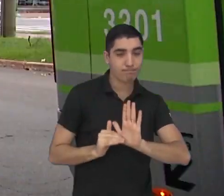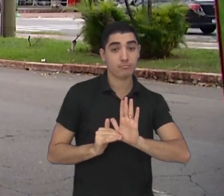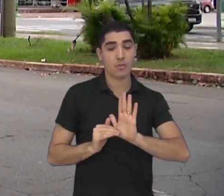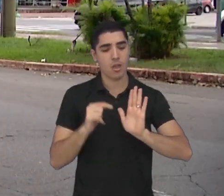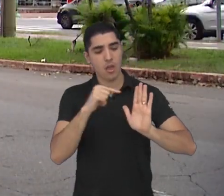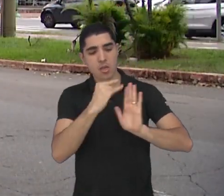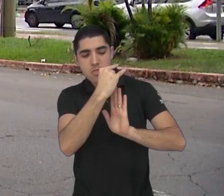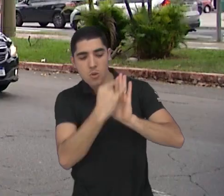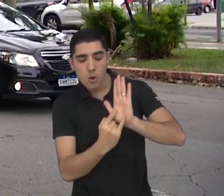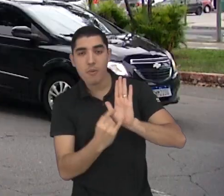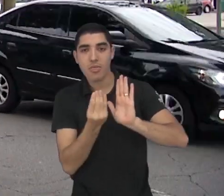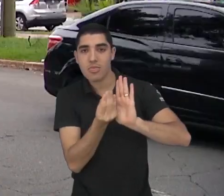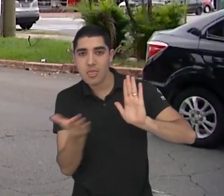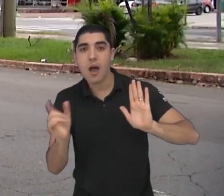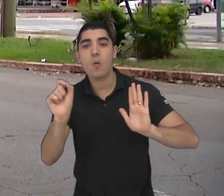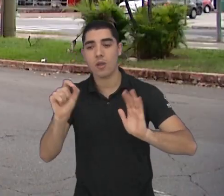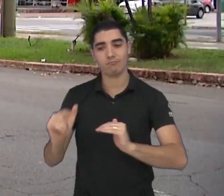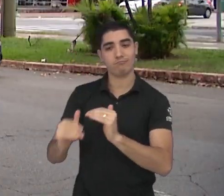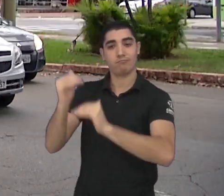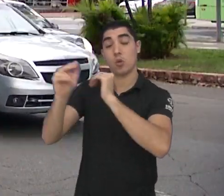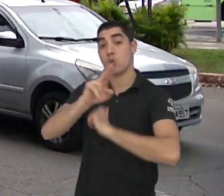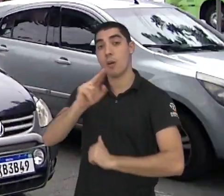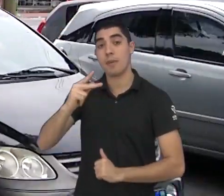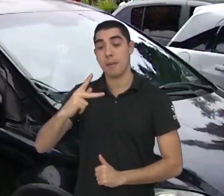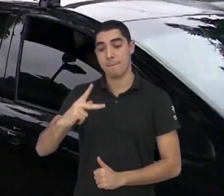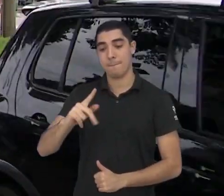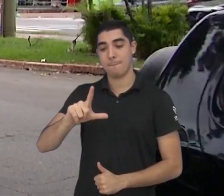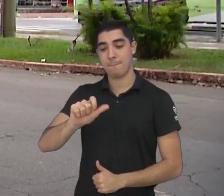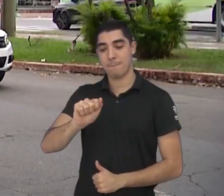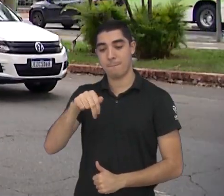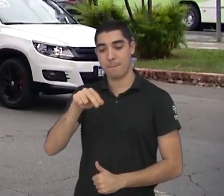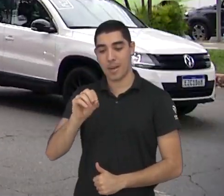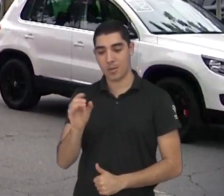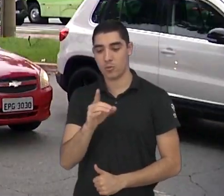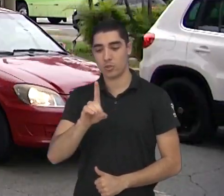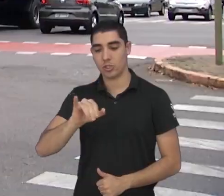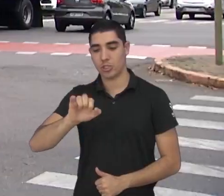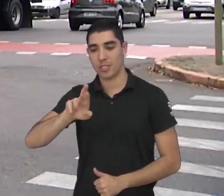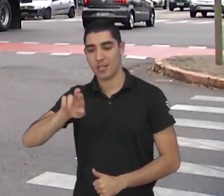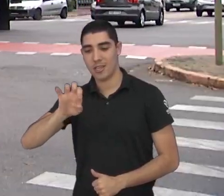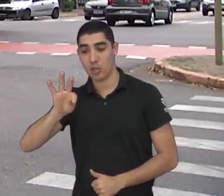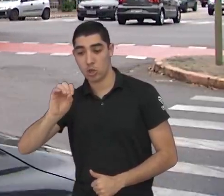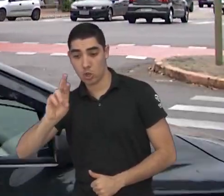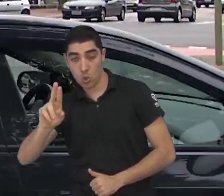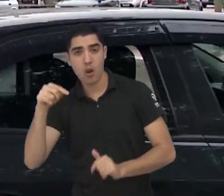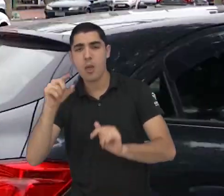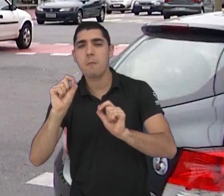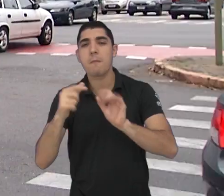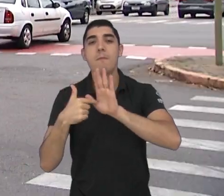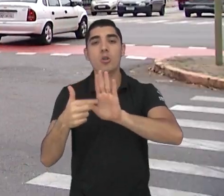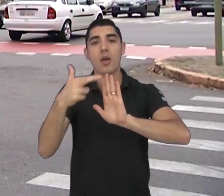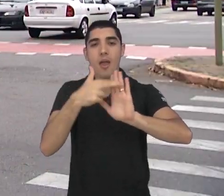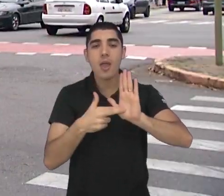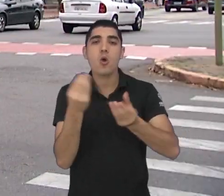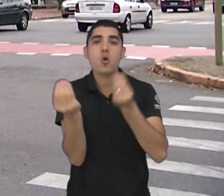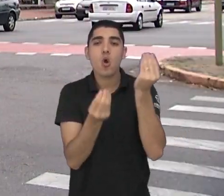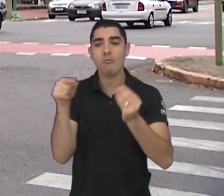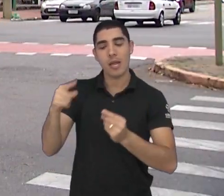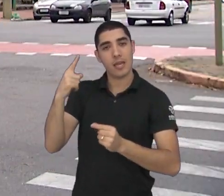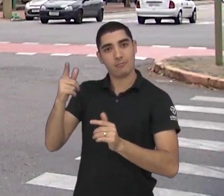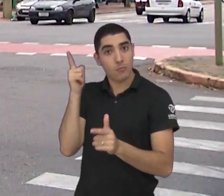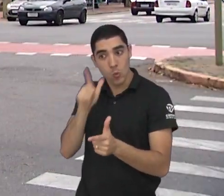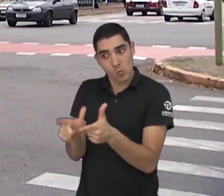O documento que orienta o desenvolvimento urbano da cidade é o Plano Diretor, que estabelece parâmetros para o